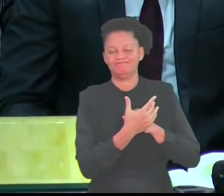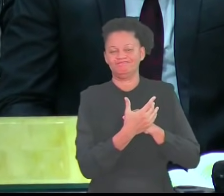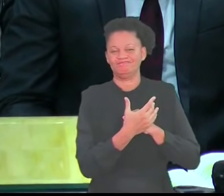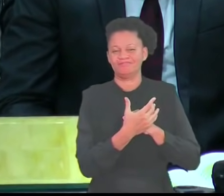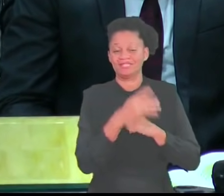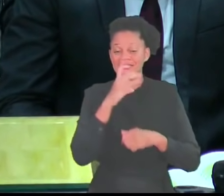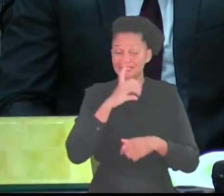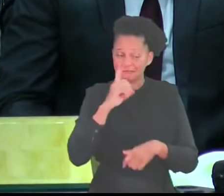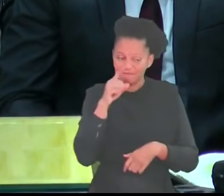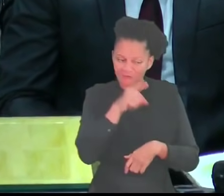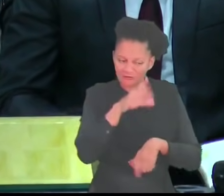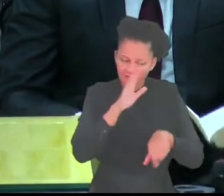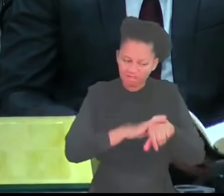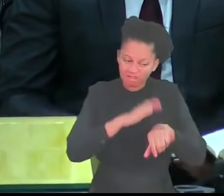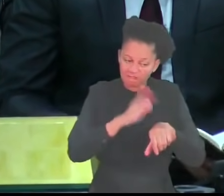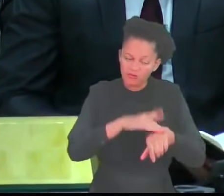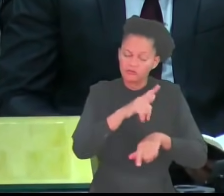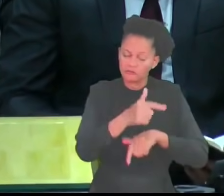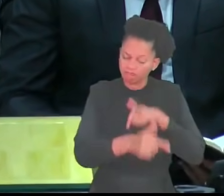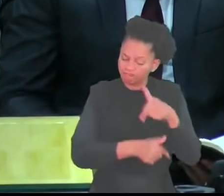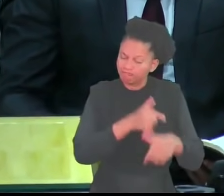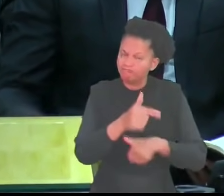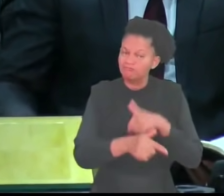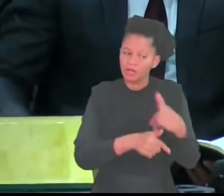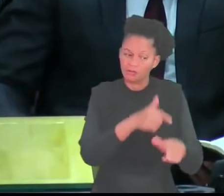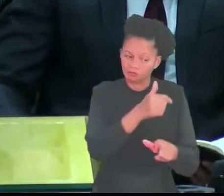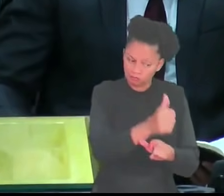Ele quer que você faça a sua parte.